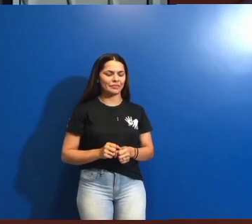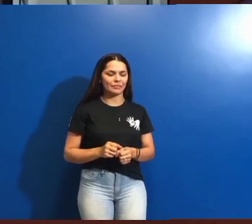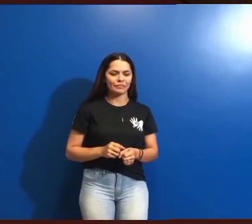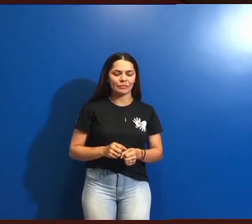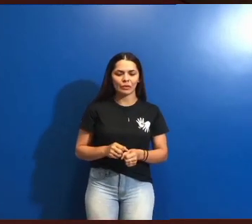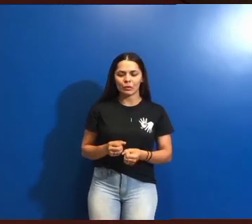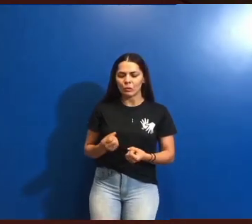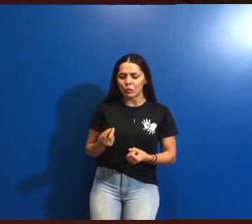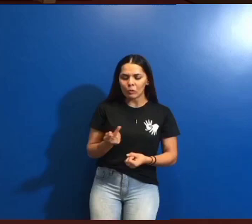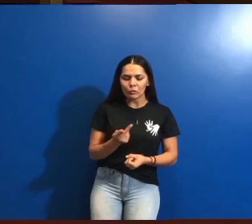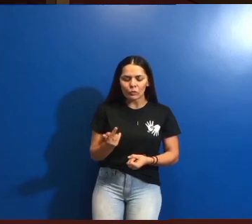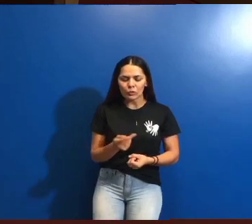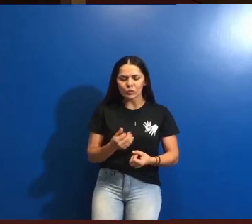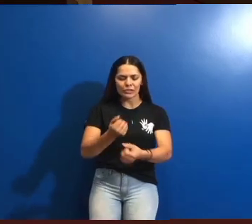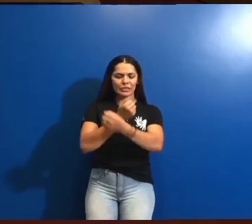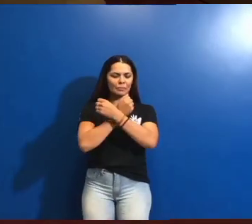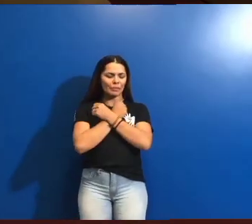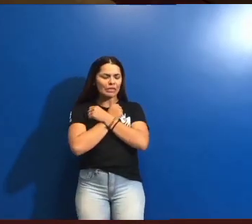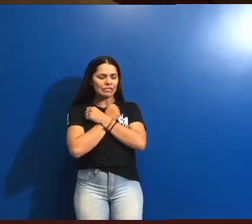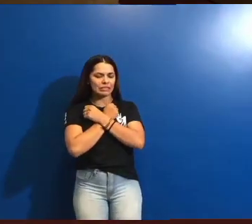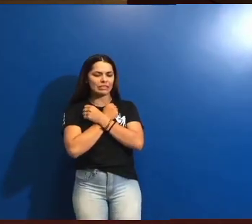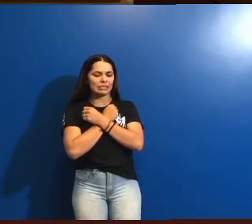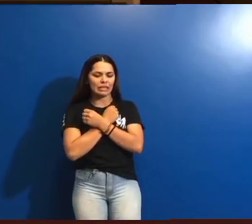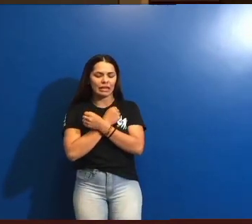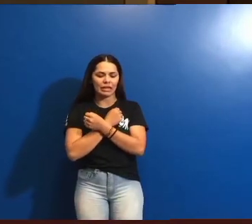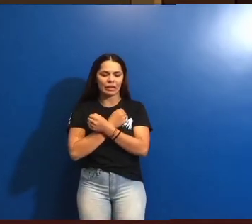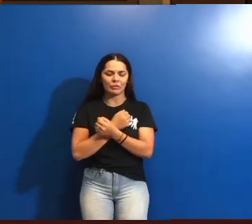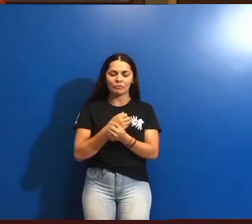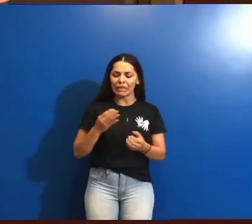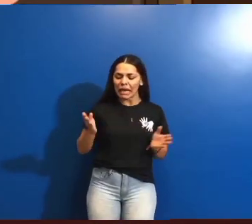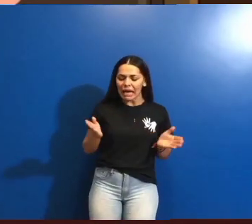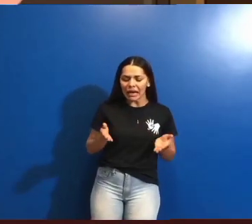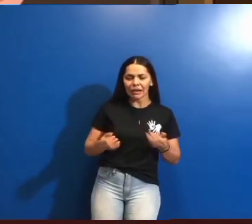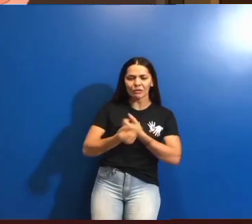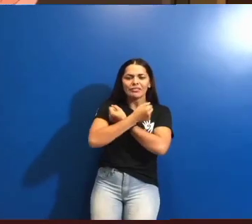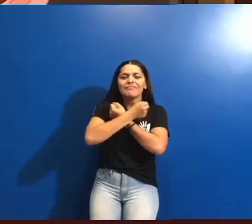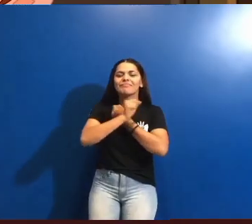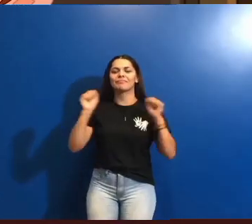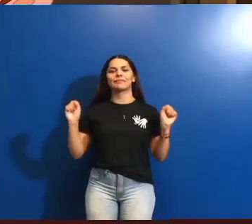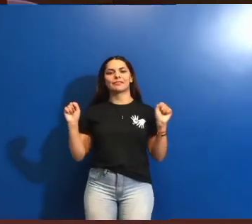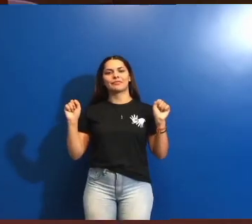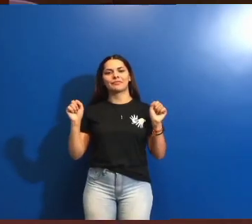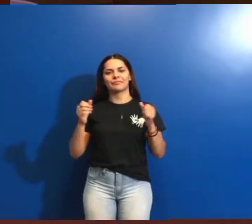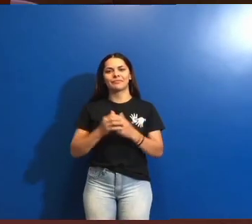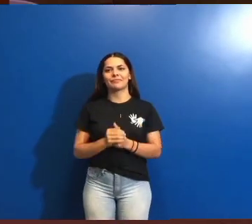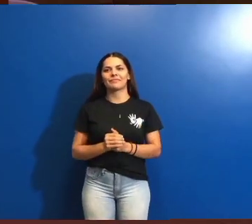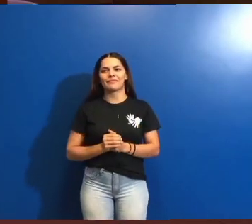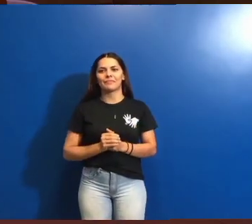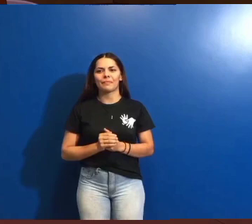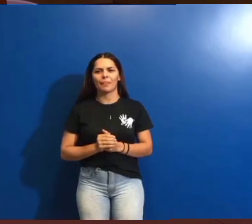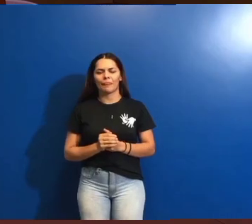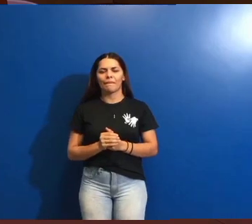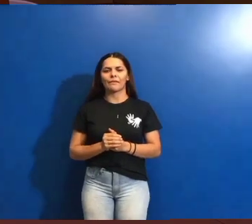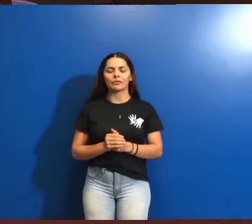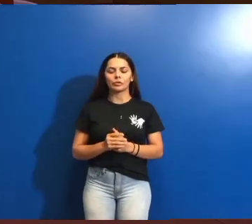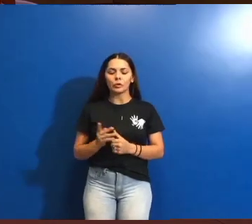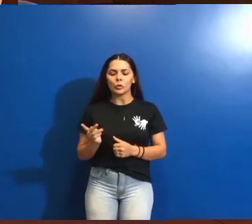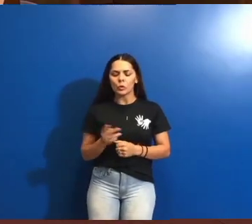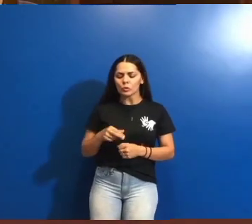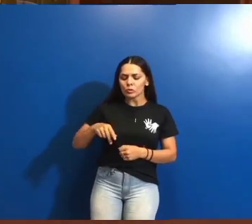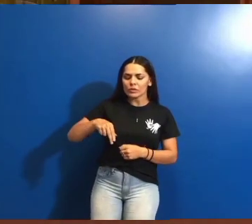frita. João e Maria se abraçaram. Ambos não podiam acreditar no que aconteceu e que estavam a salvo